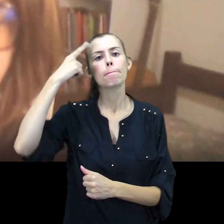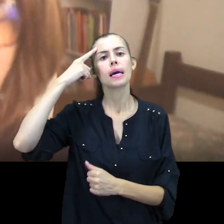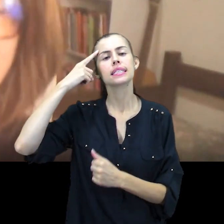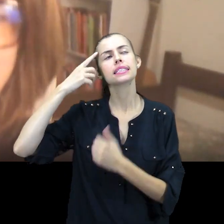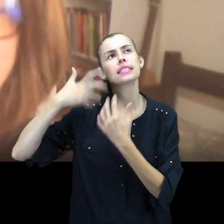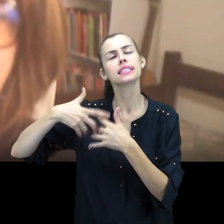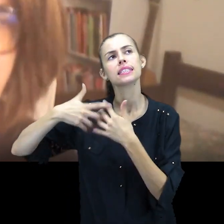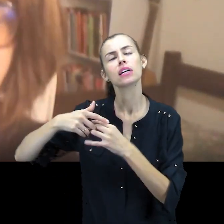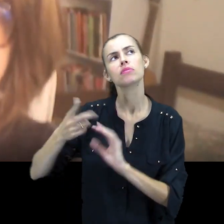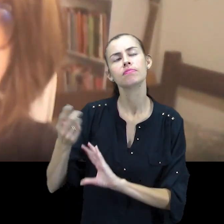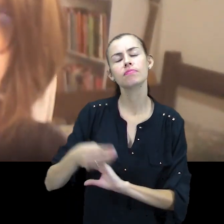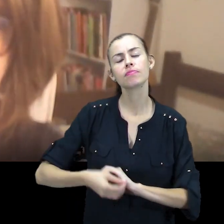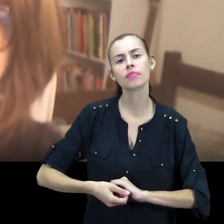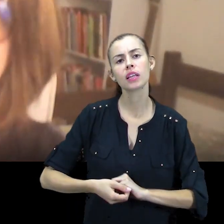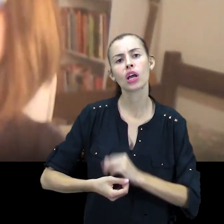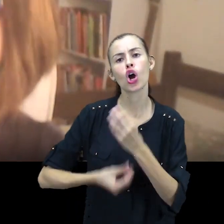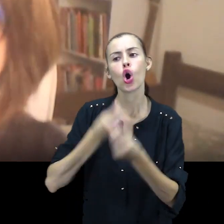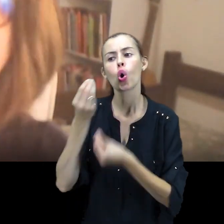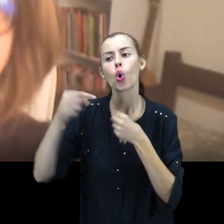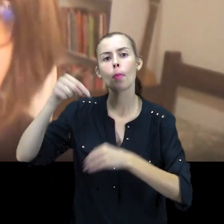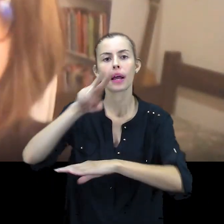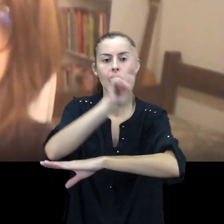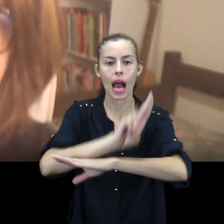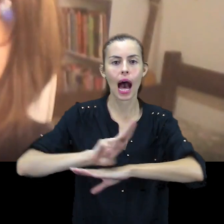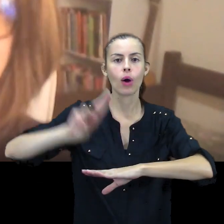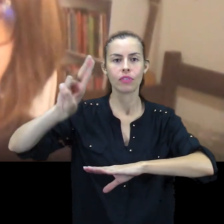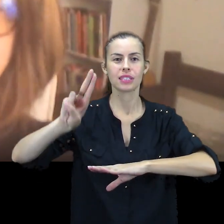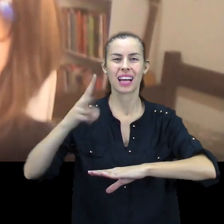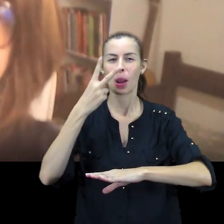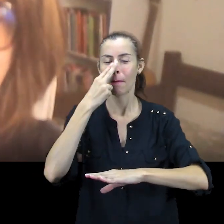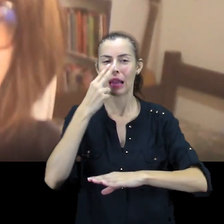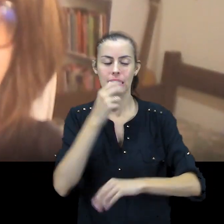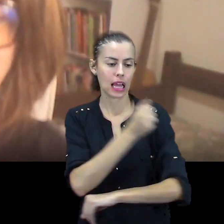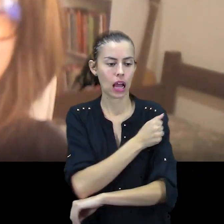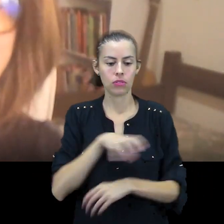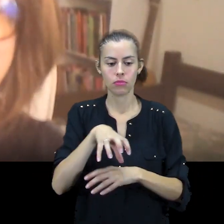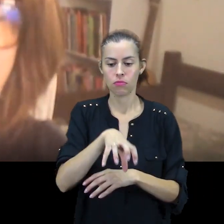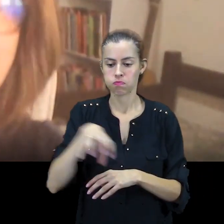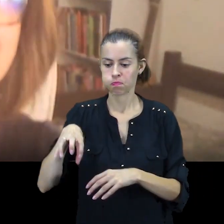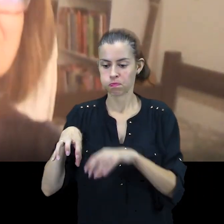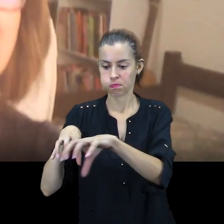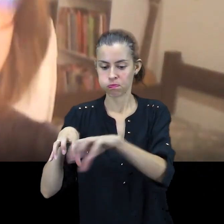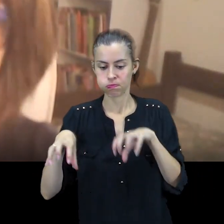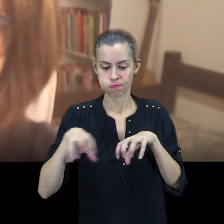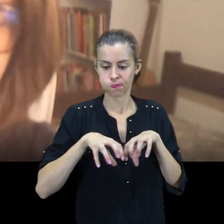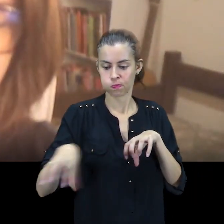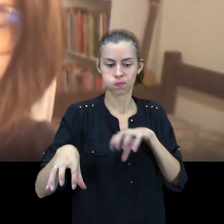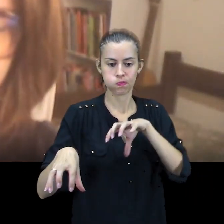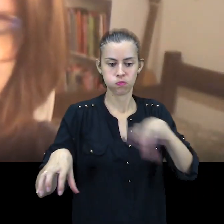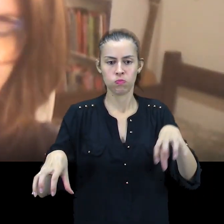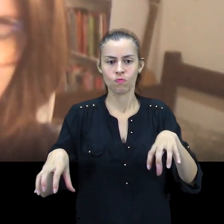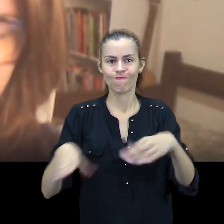surgindo de onde a gente menos espera. Então, é muito interessante te ouvir também a partir de uma experiência já